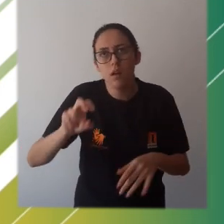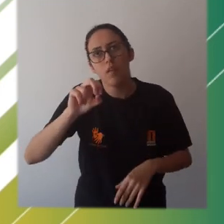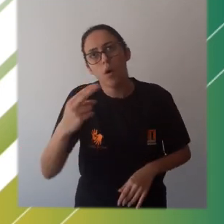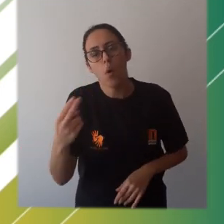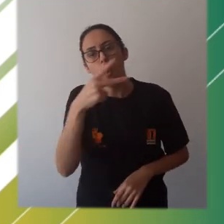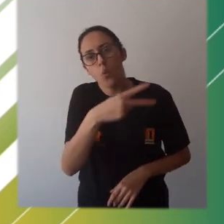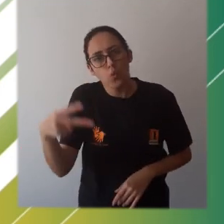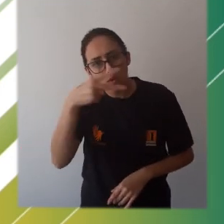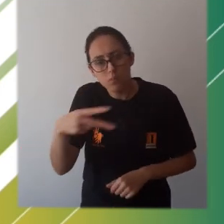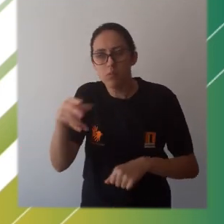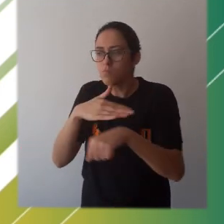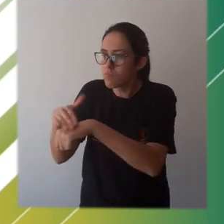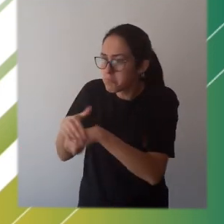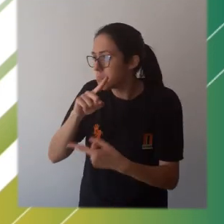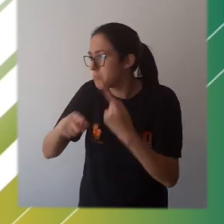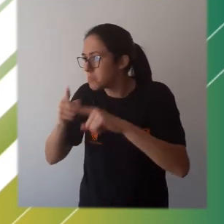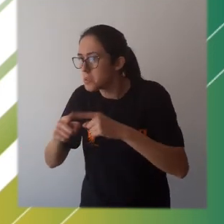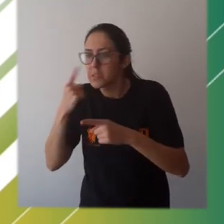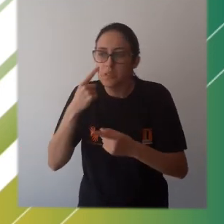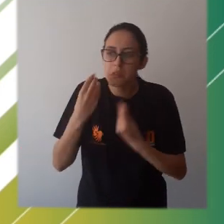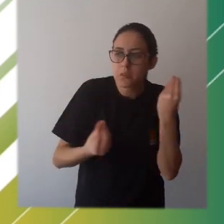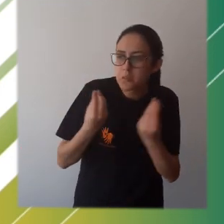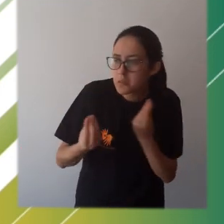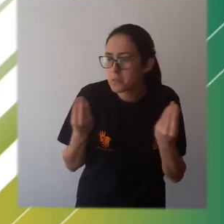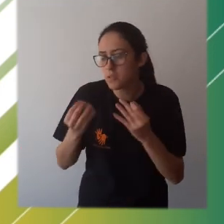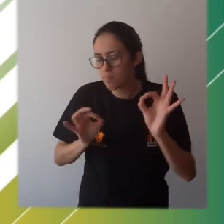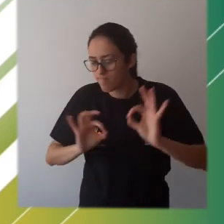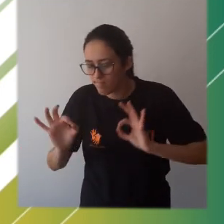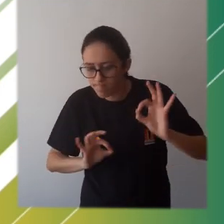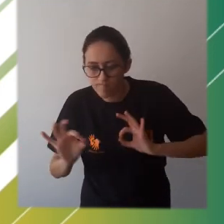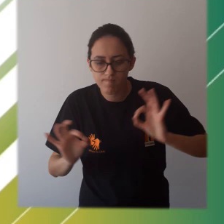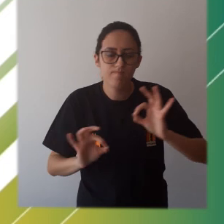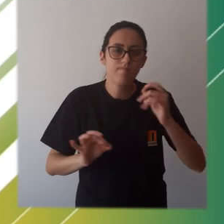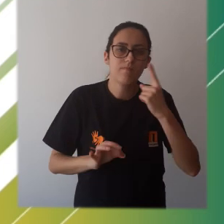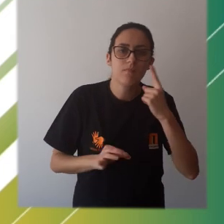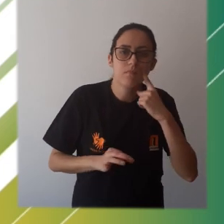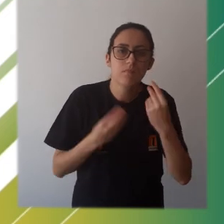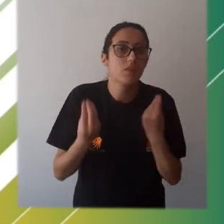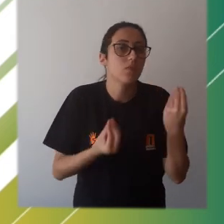semanalmente, a cada 15 dias, a gente está voltando a discutir e talvez até fazendo desenhos de